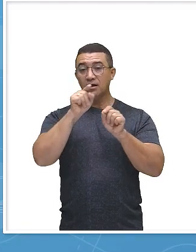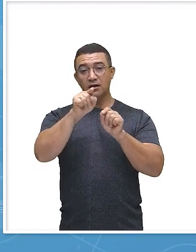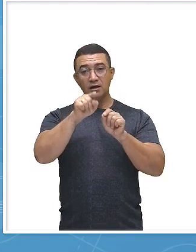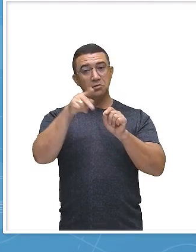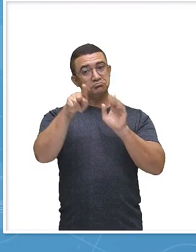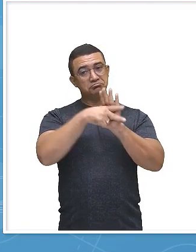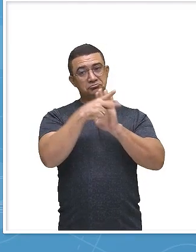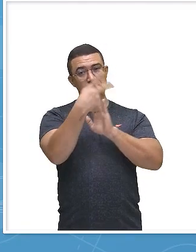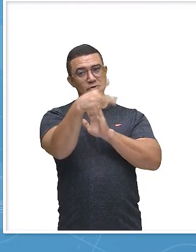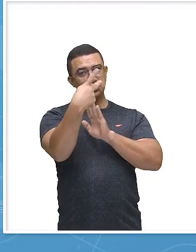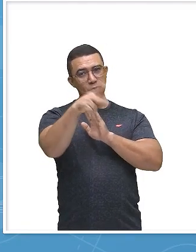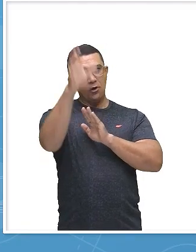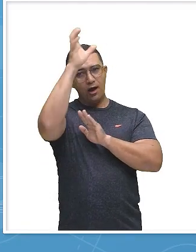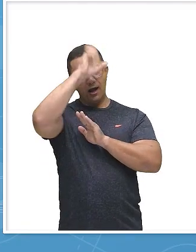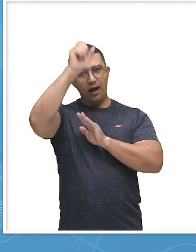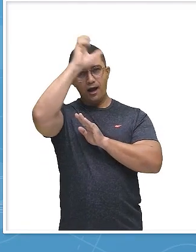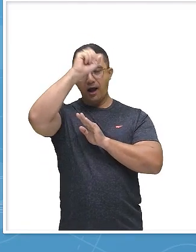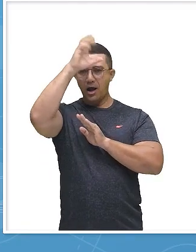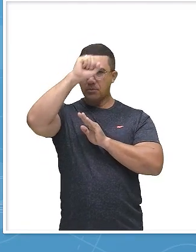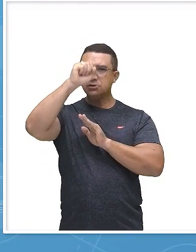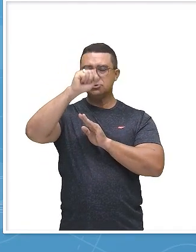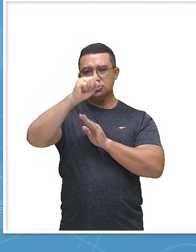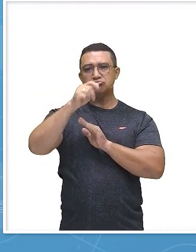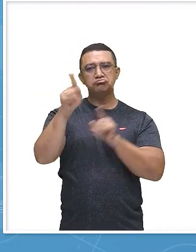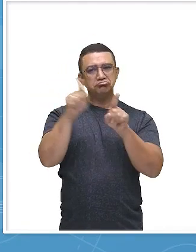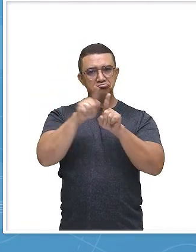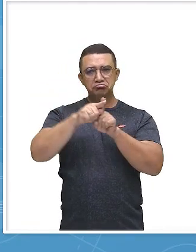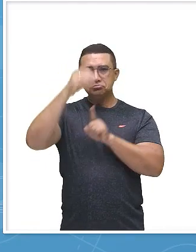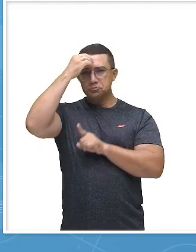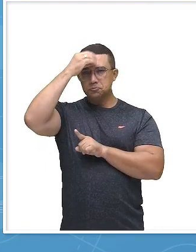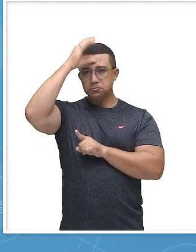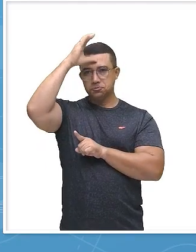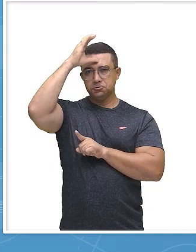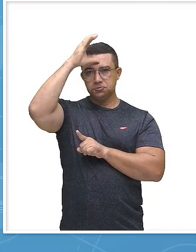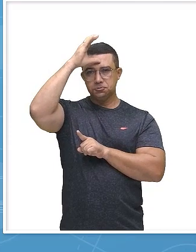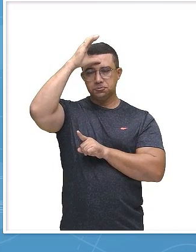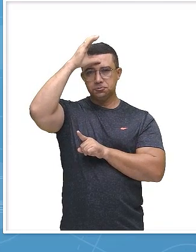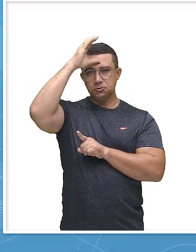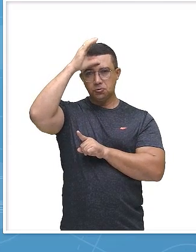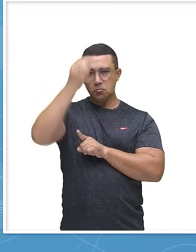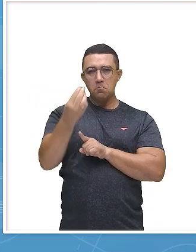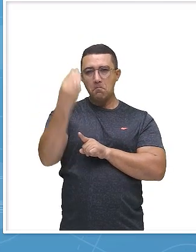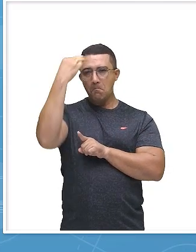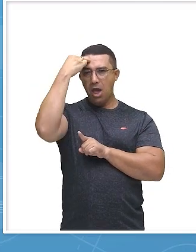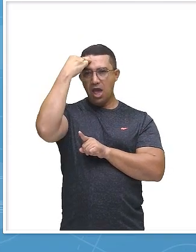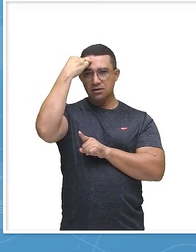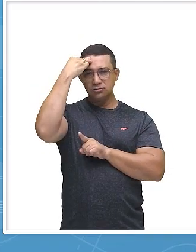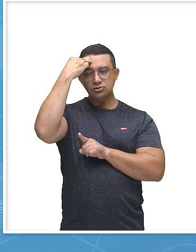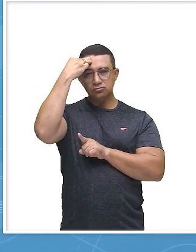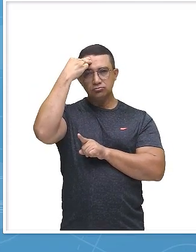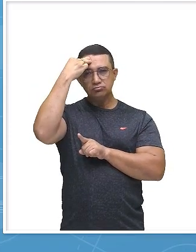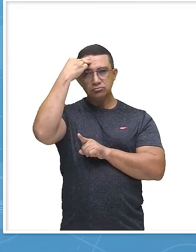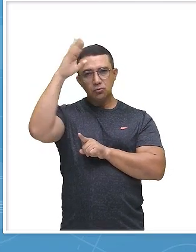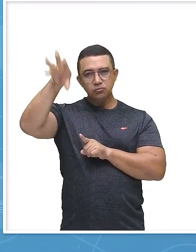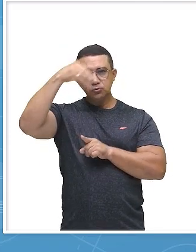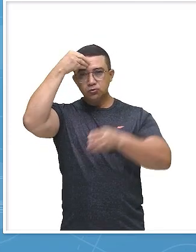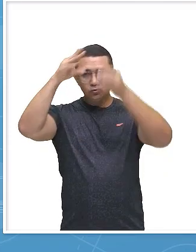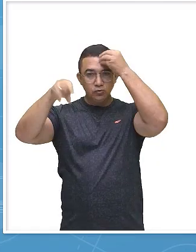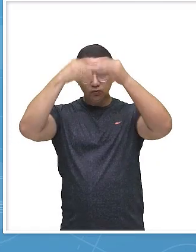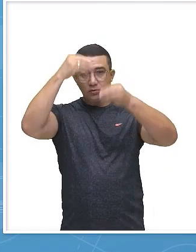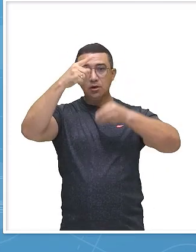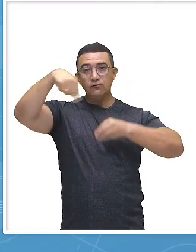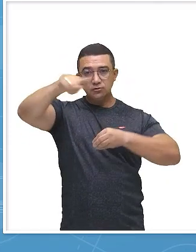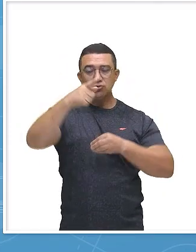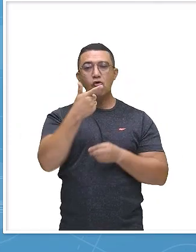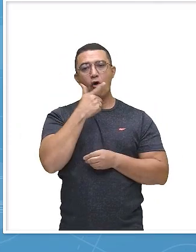se consolide, para que ela fique edificada na sua mente, ok? Ela esteja aí na sua mente, que você compreenda muito